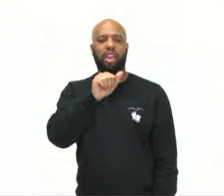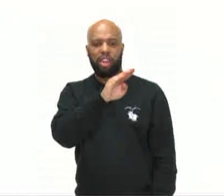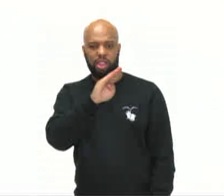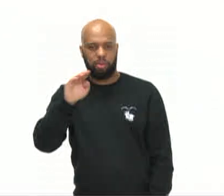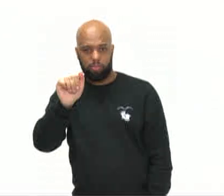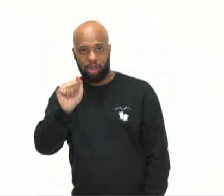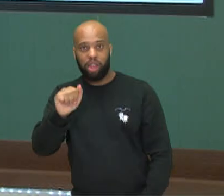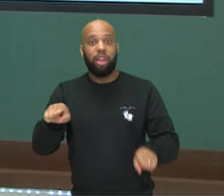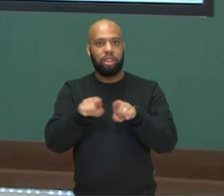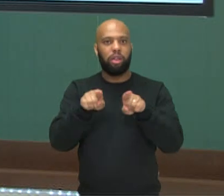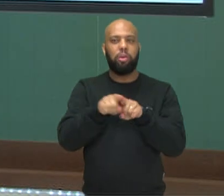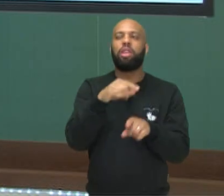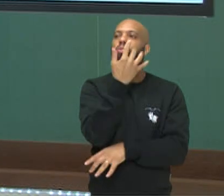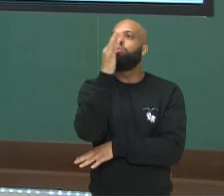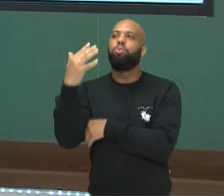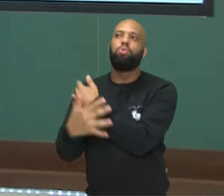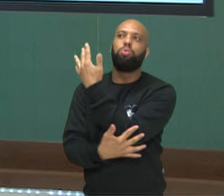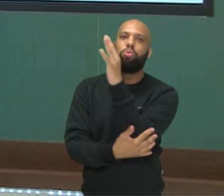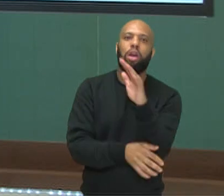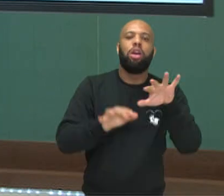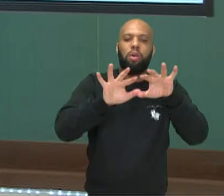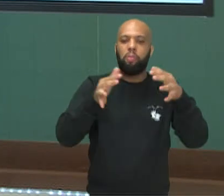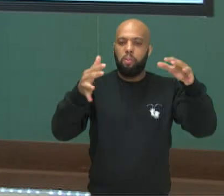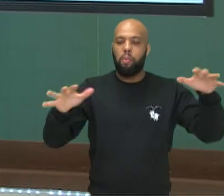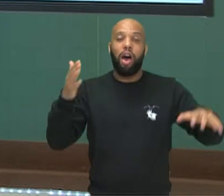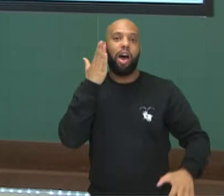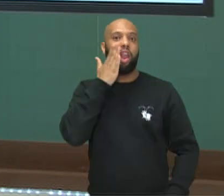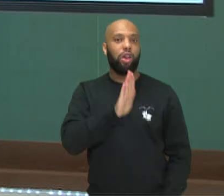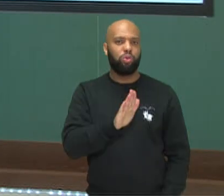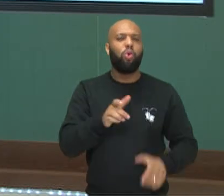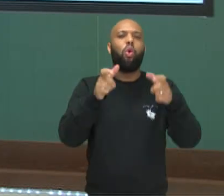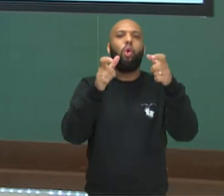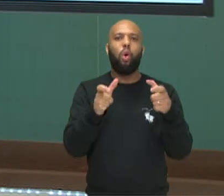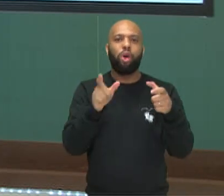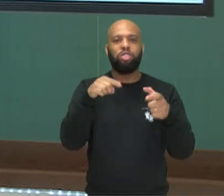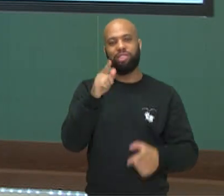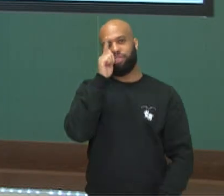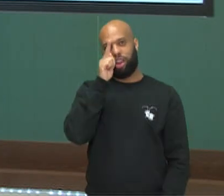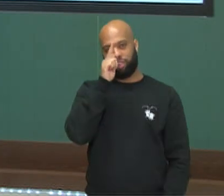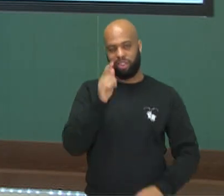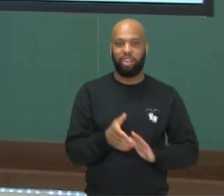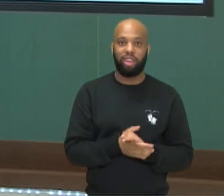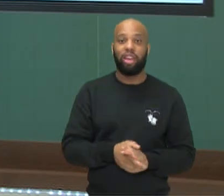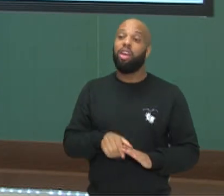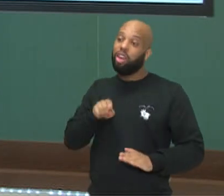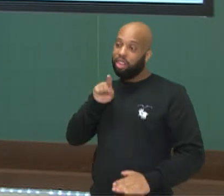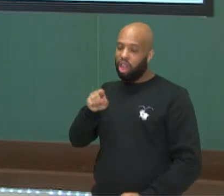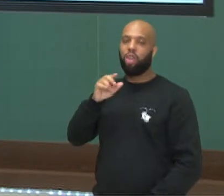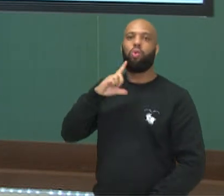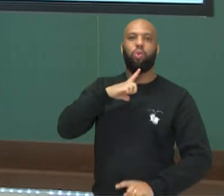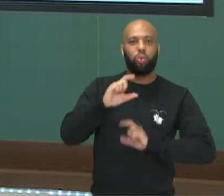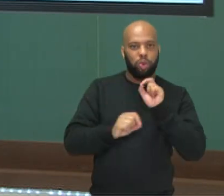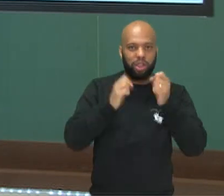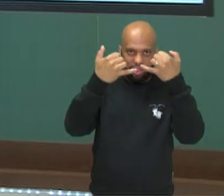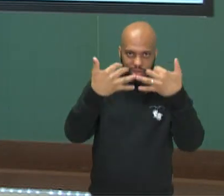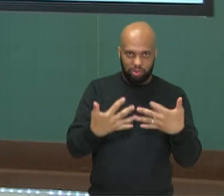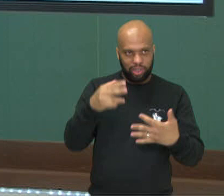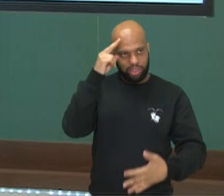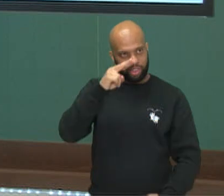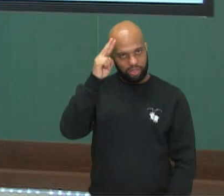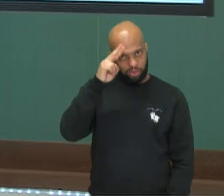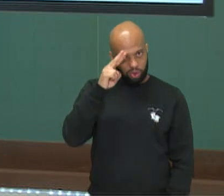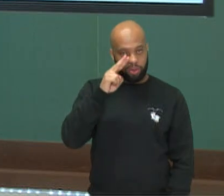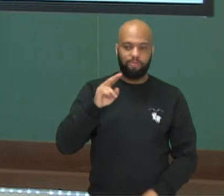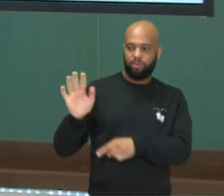as paisagens e o mar azul da Grécia. Perceba aqui que traz um breve relato da história do filme. Vamos lá. E a